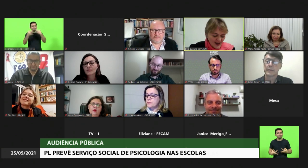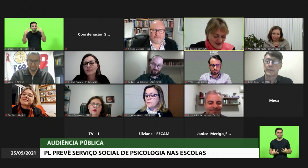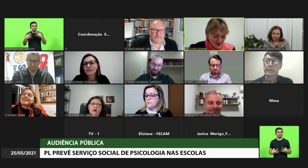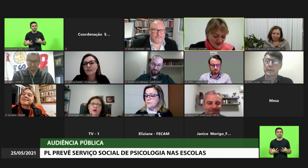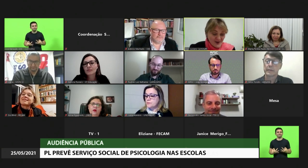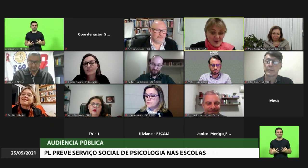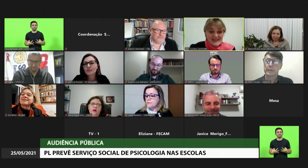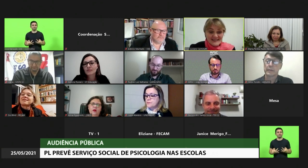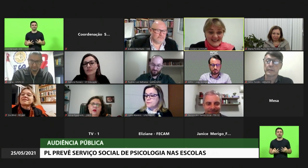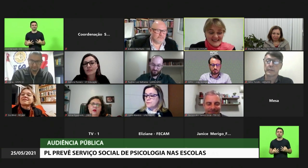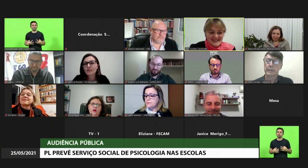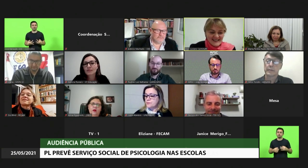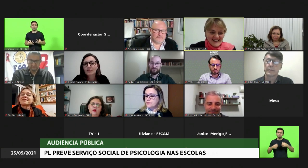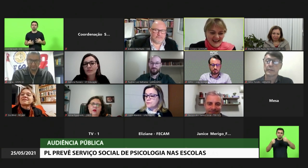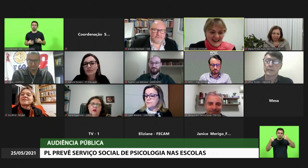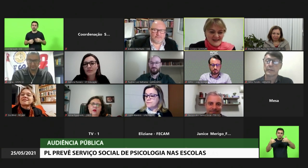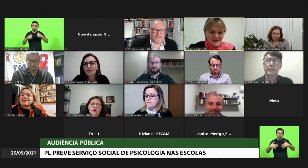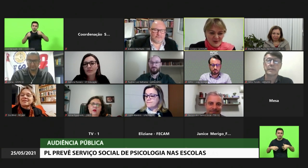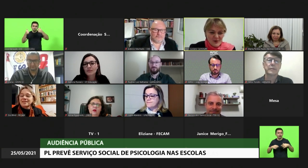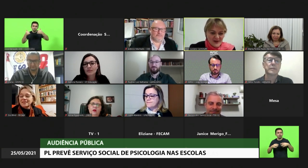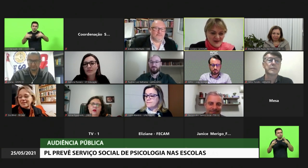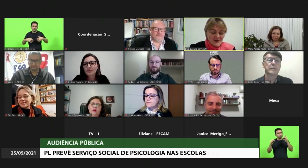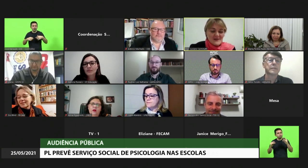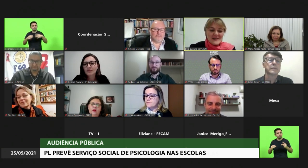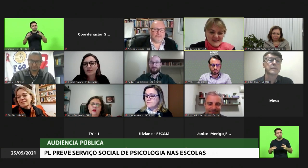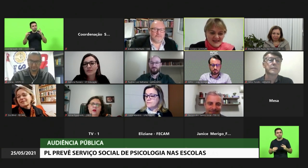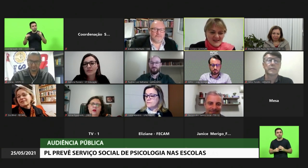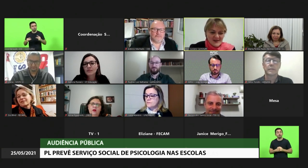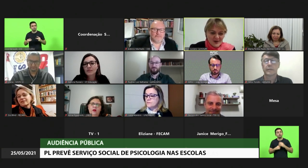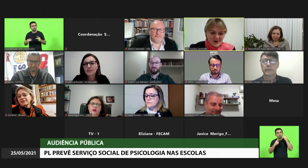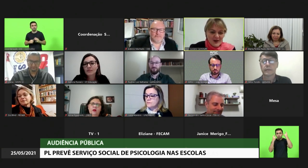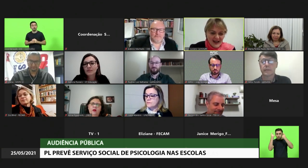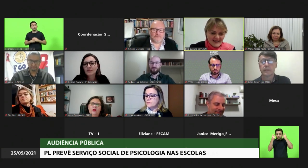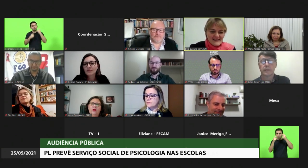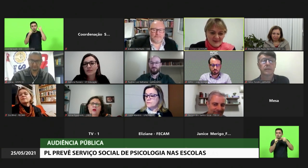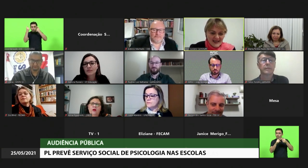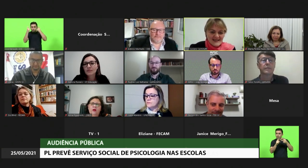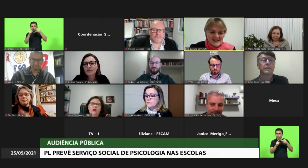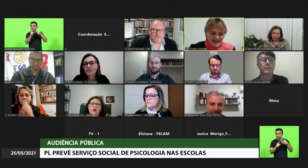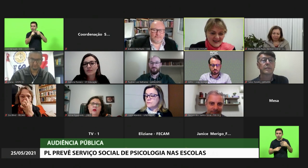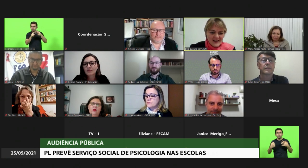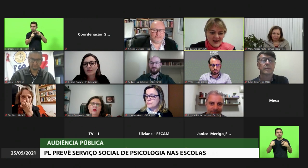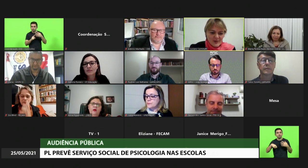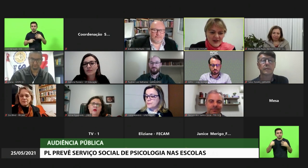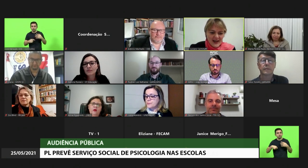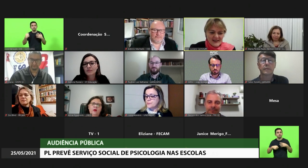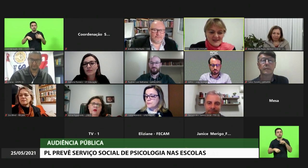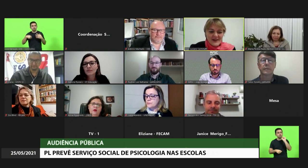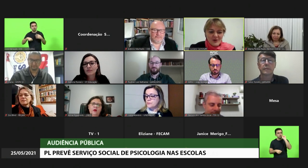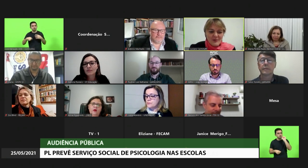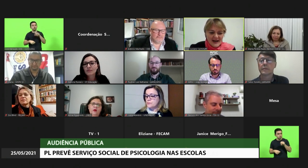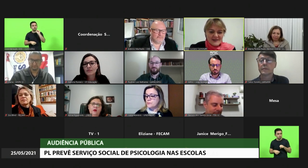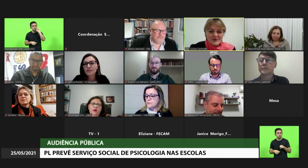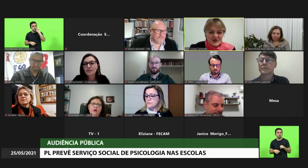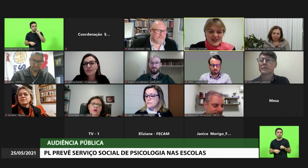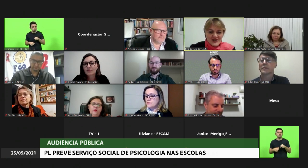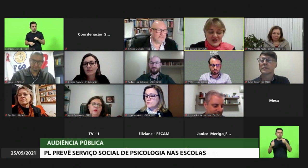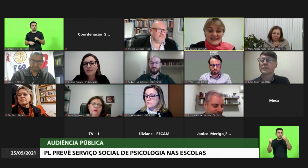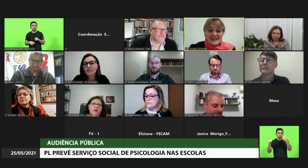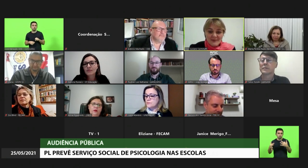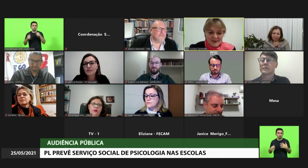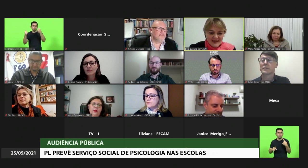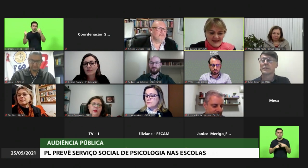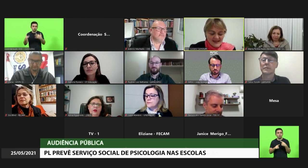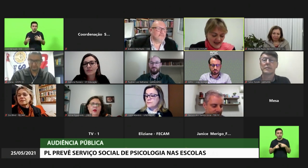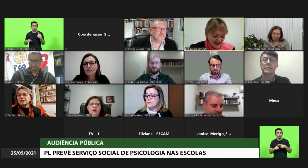suas colocações. Com certeza, essas preocupações precisam ser colocadas na mesa, sim, porque elas farão parte do dia